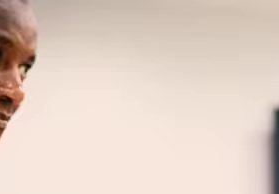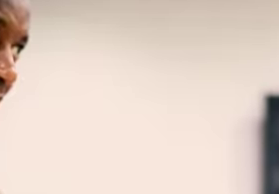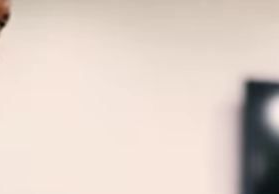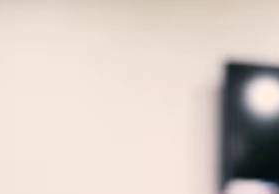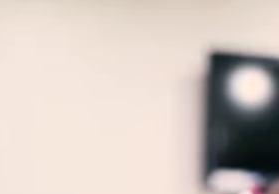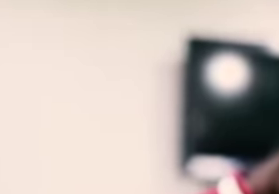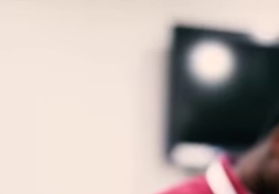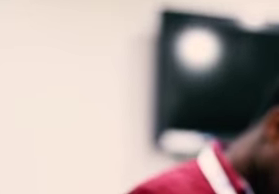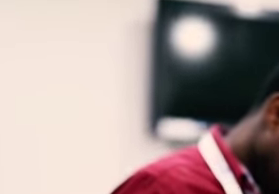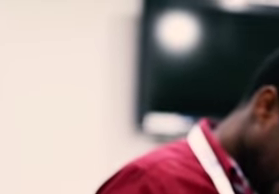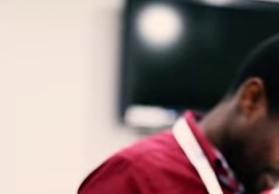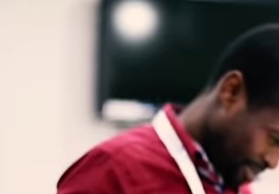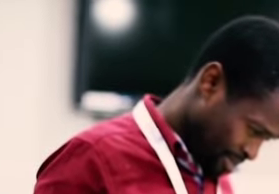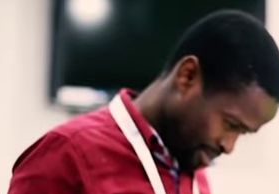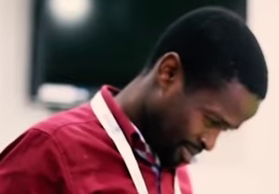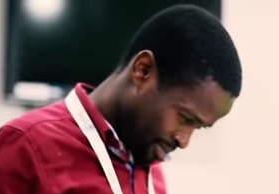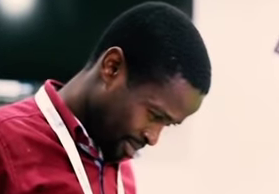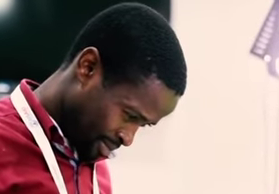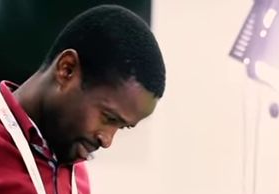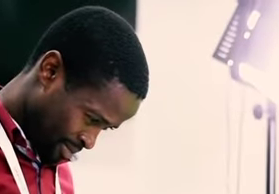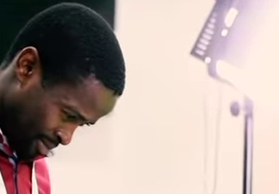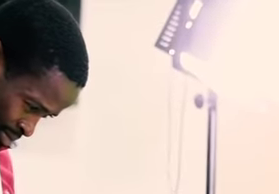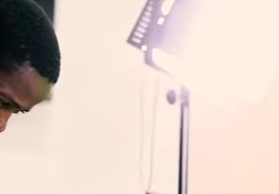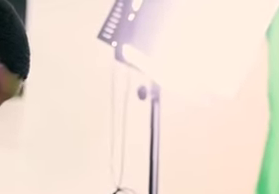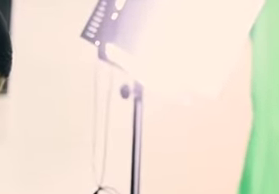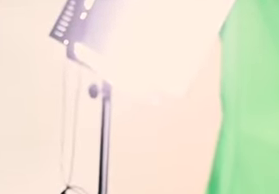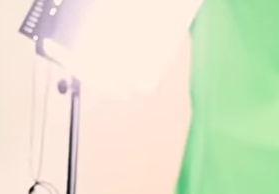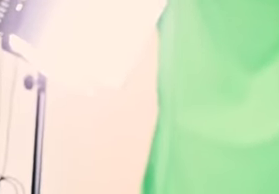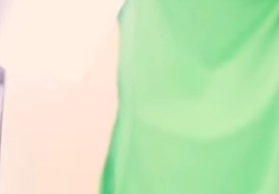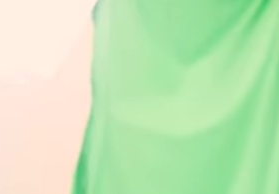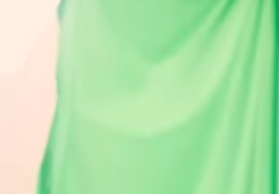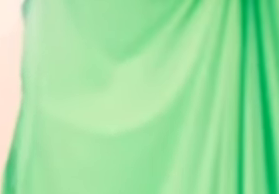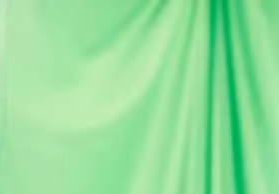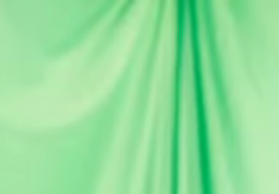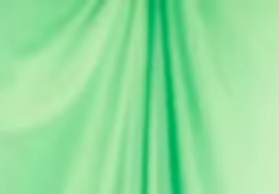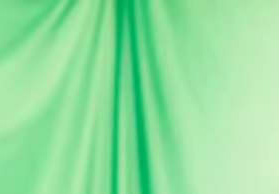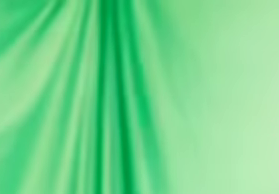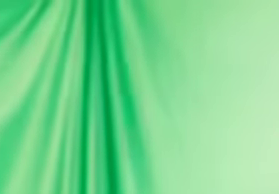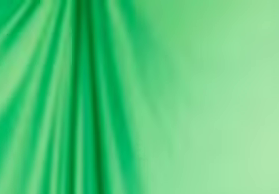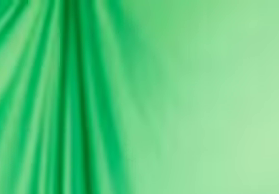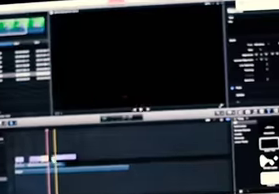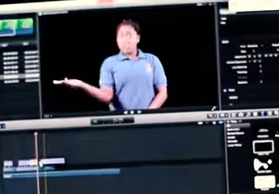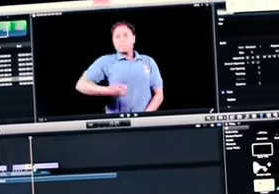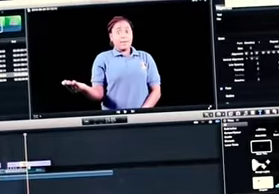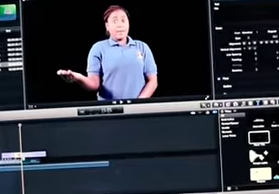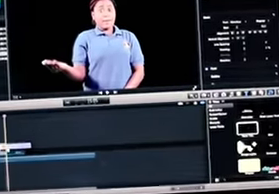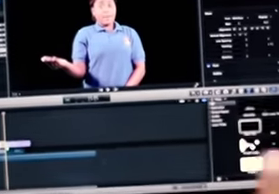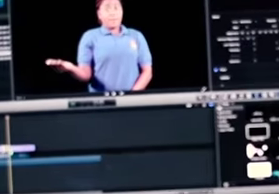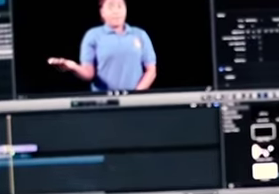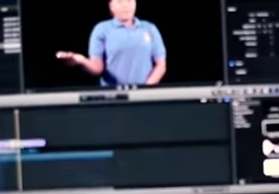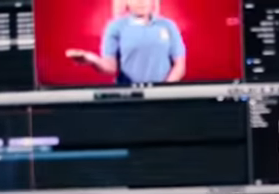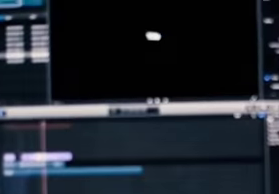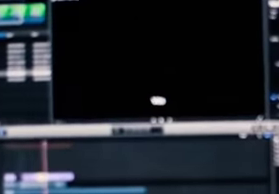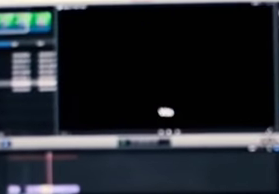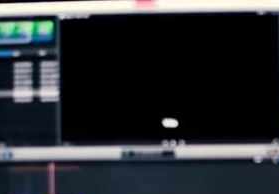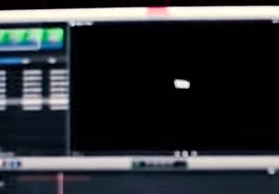Queremos que as pessoas compreendam que nós, mesmo sendo surdos, podemos desenvolver as mesmas atividades que os ouvintes